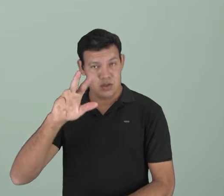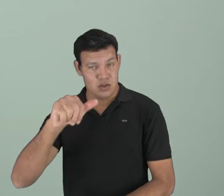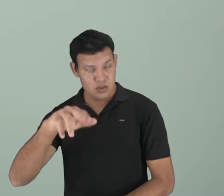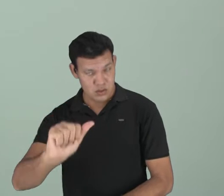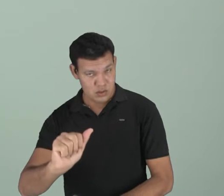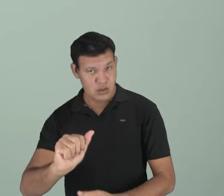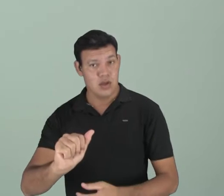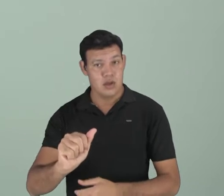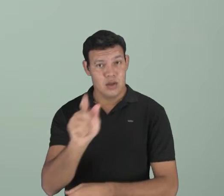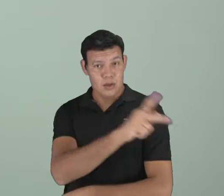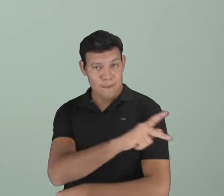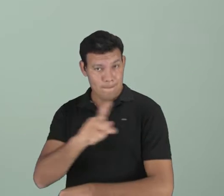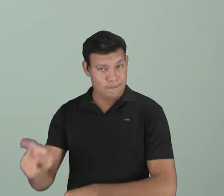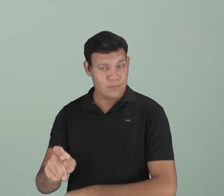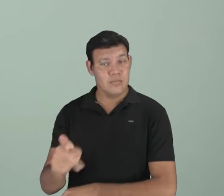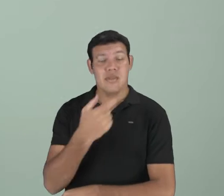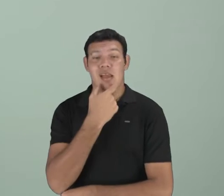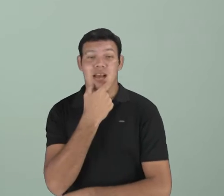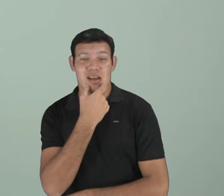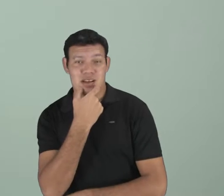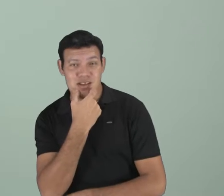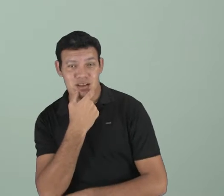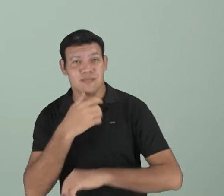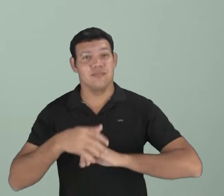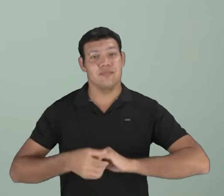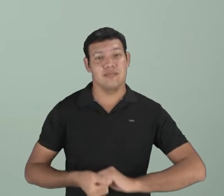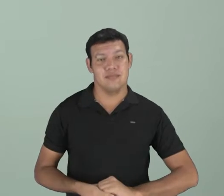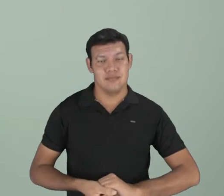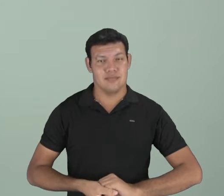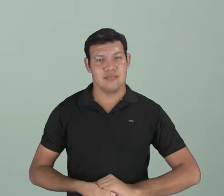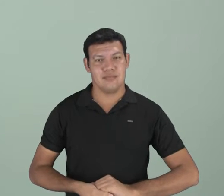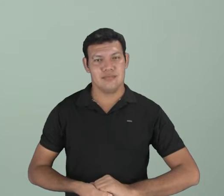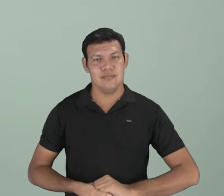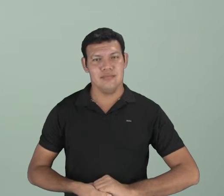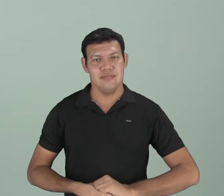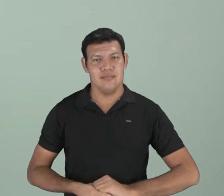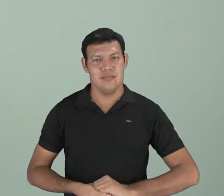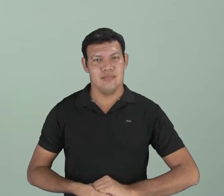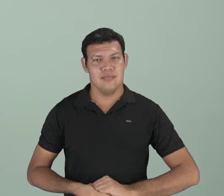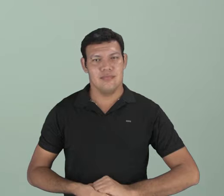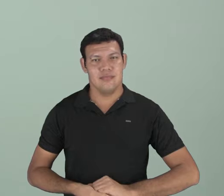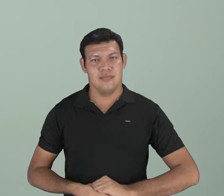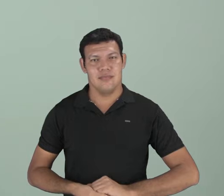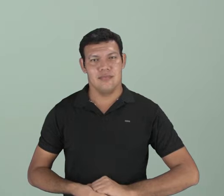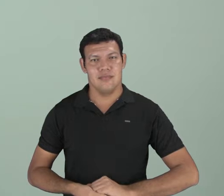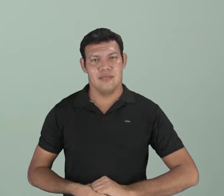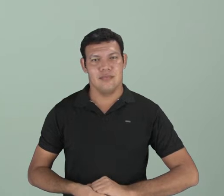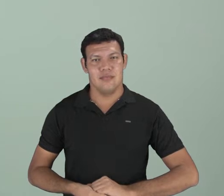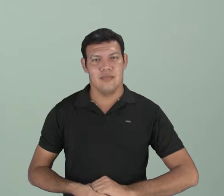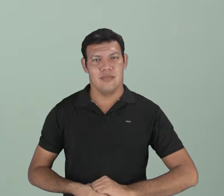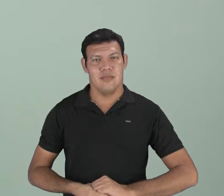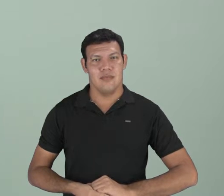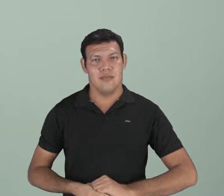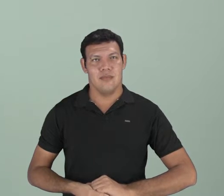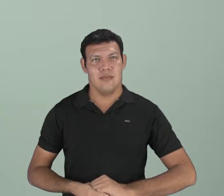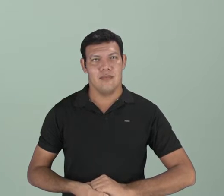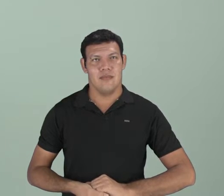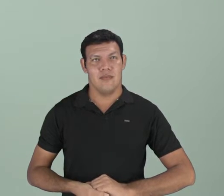inglês and today we are going to study about vwx questions